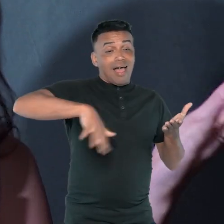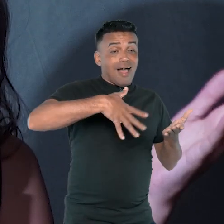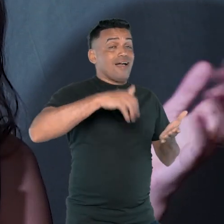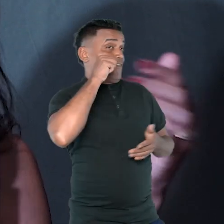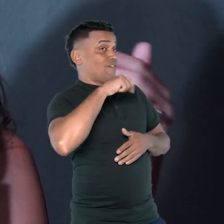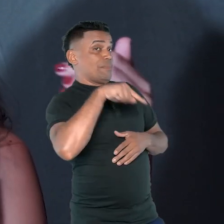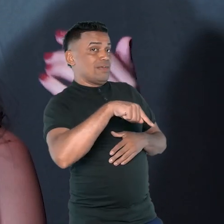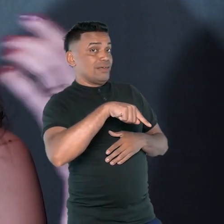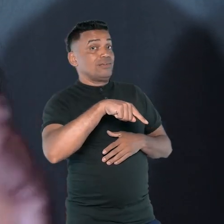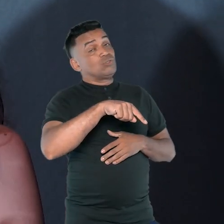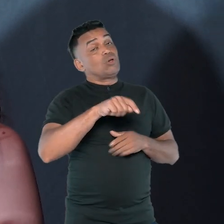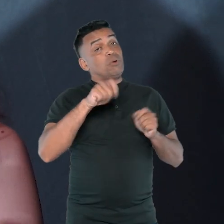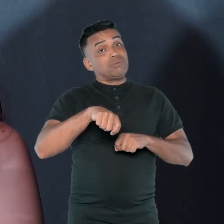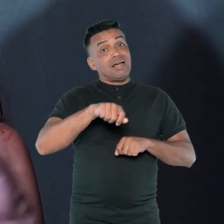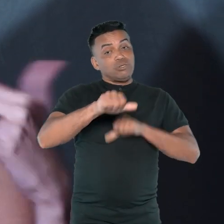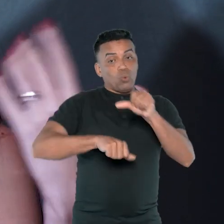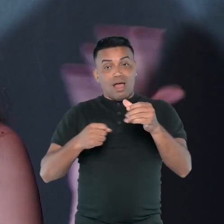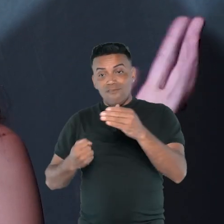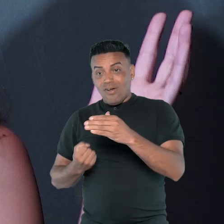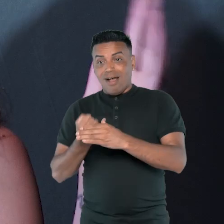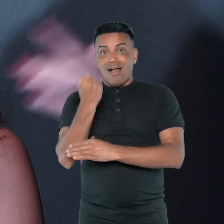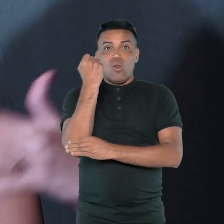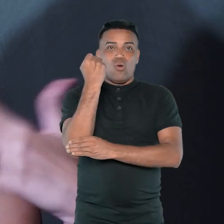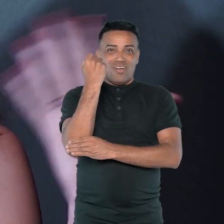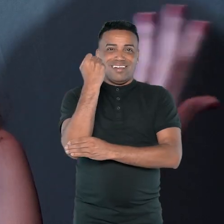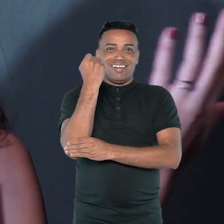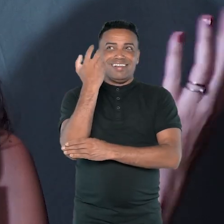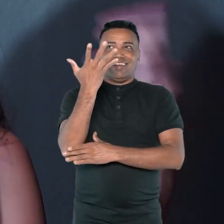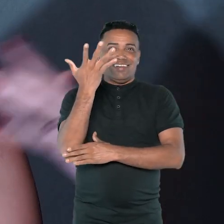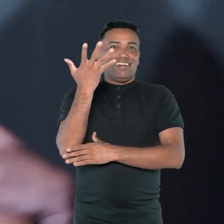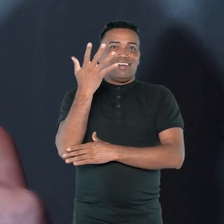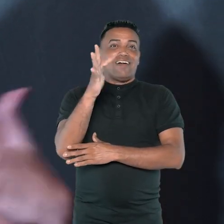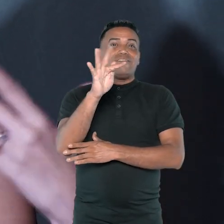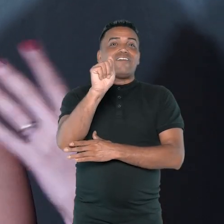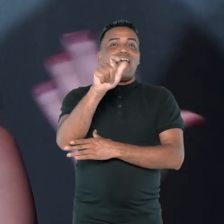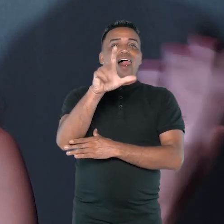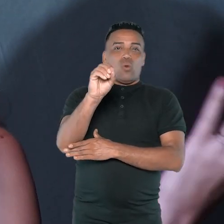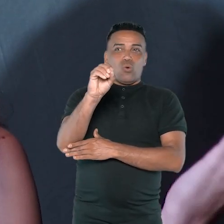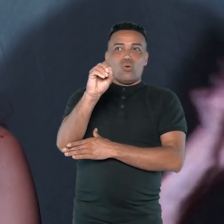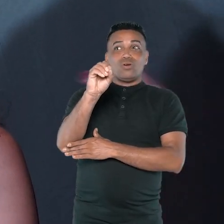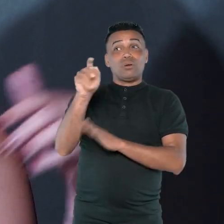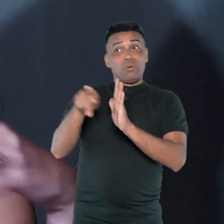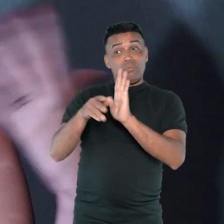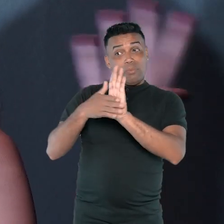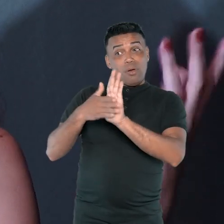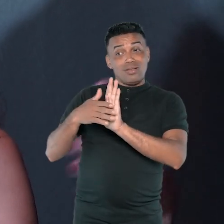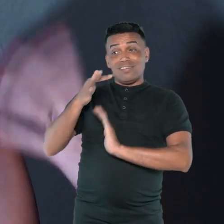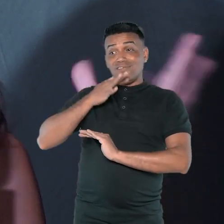ser o falo, e que até aponto no livro que, paradoxalmente, parece que essa também é uma posição de Freud, quando ele deseja